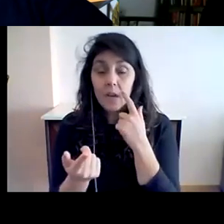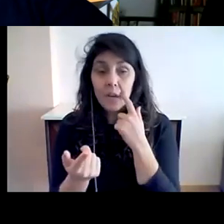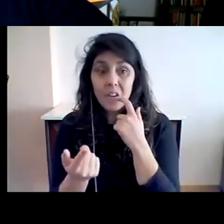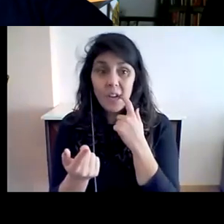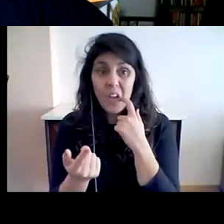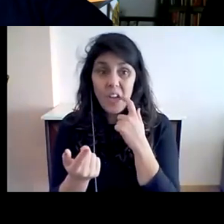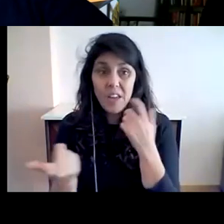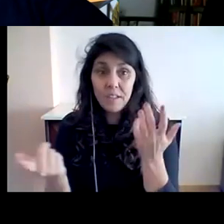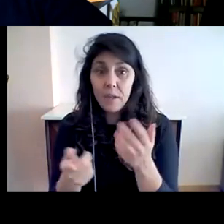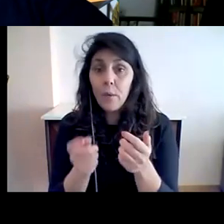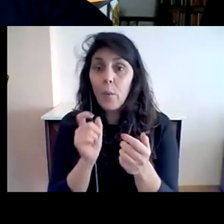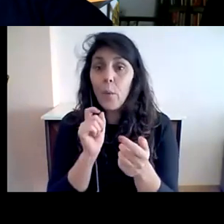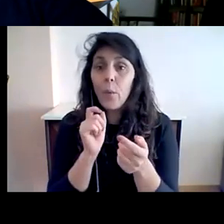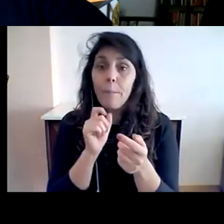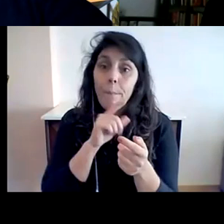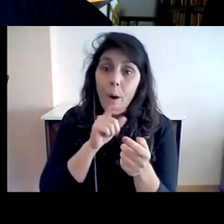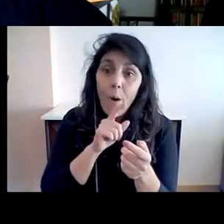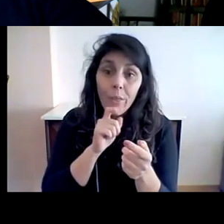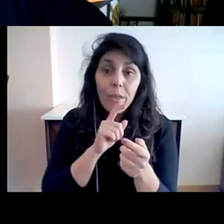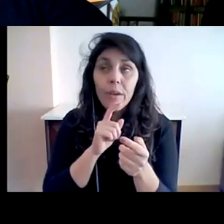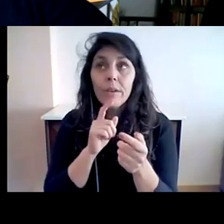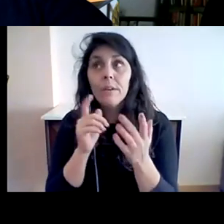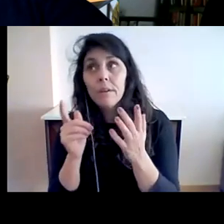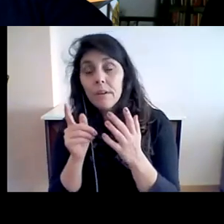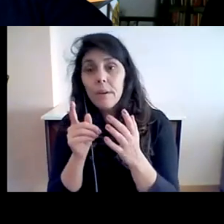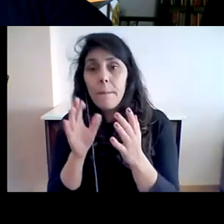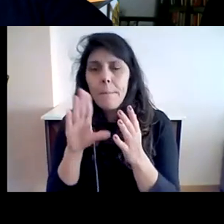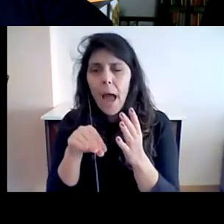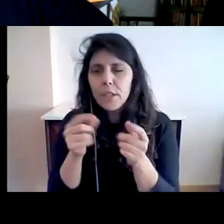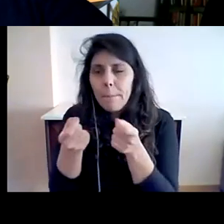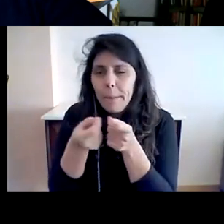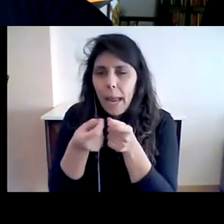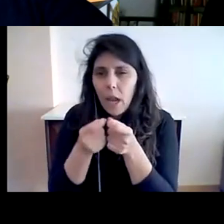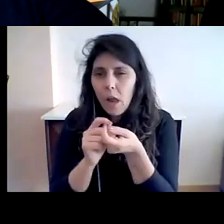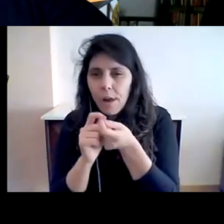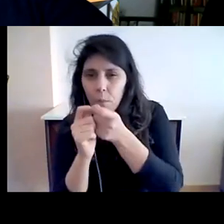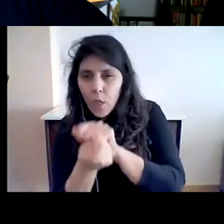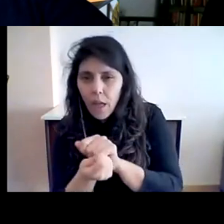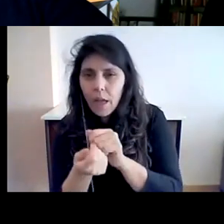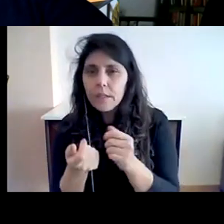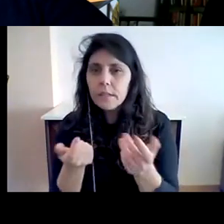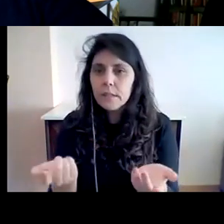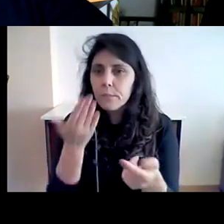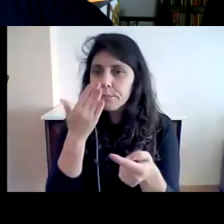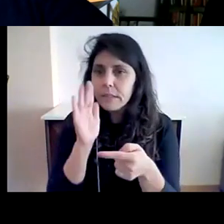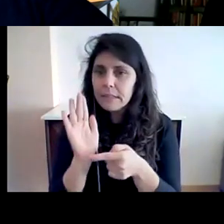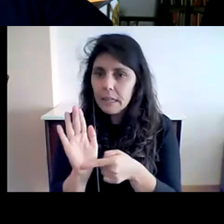aquilo que possa permitir a aproximação, e a aproximação no sentido de, por